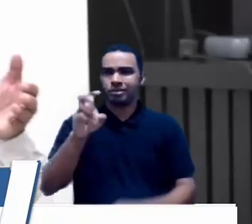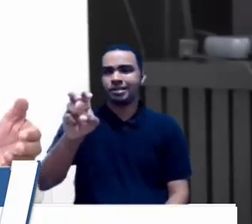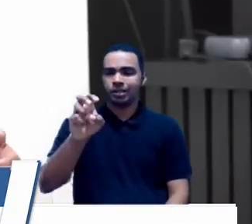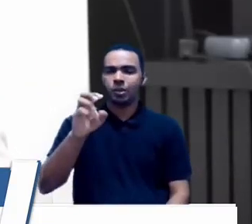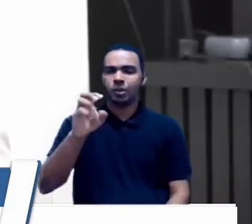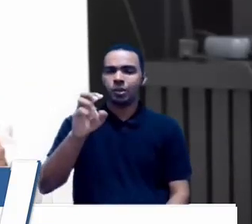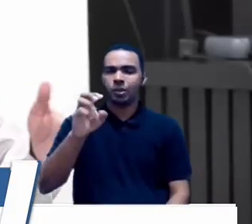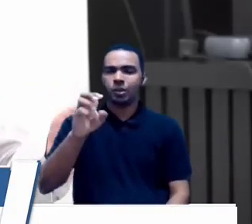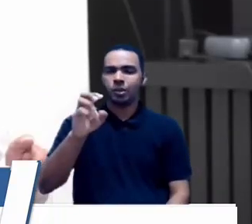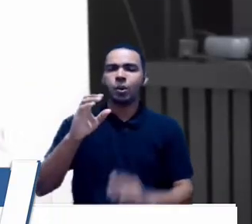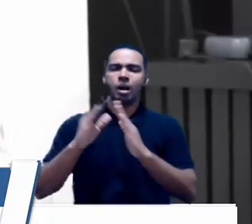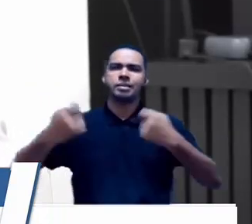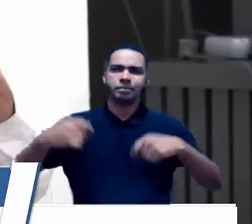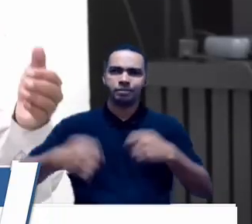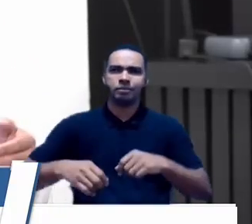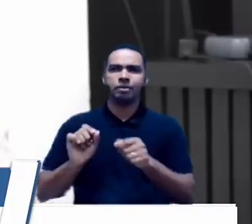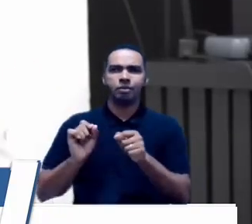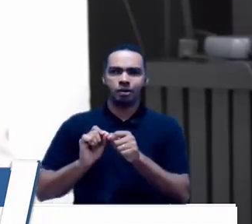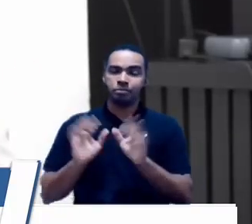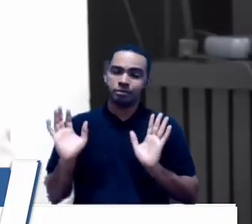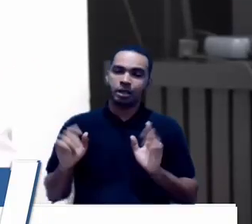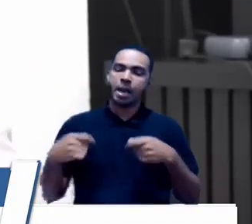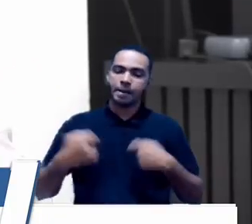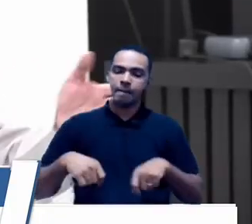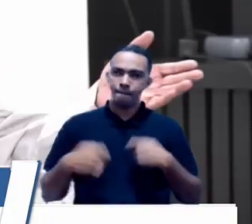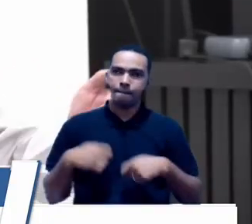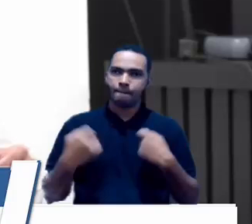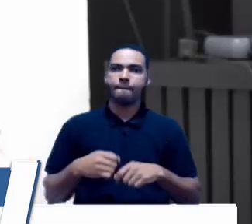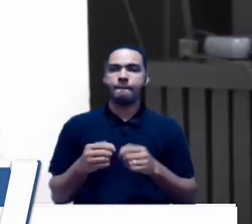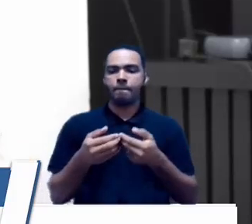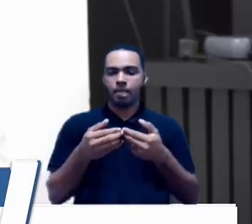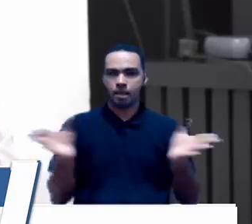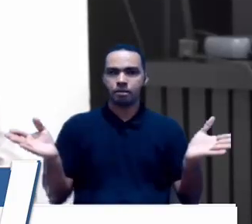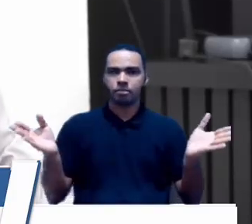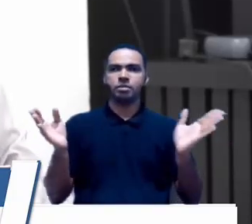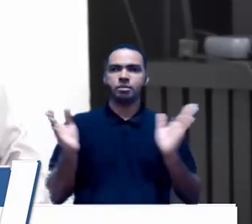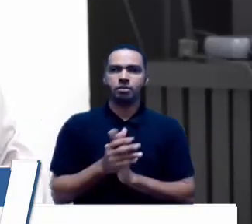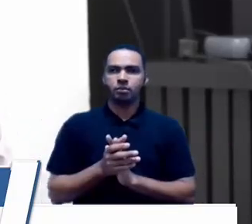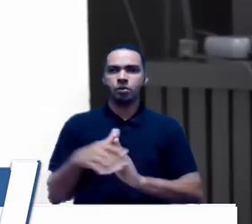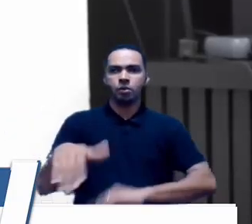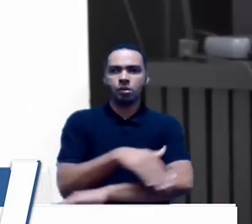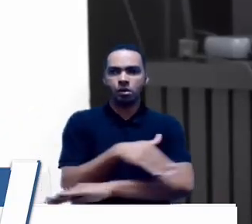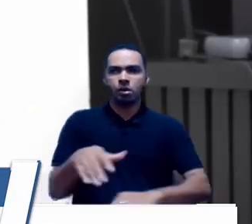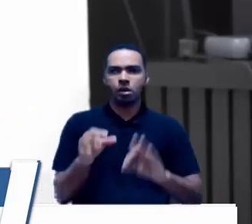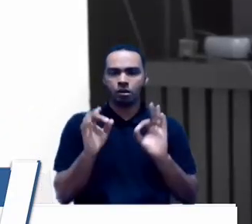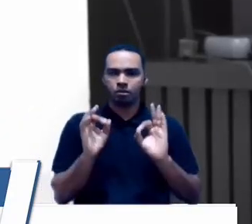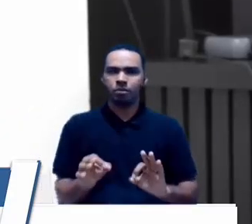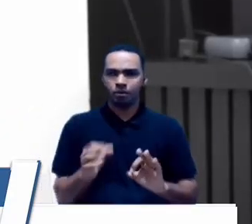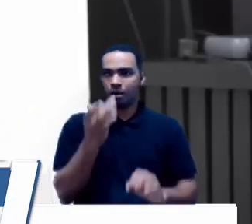Então precisa de liberar a rua para ficar mais fácil para a população que mora naquele